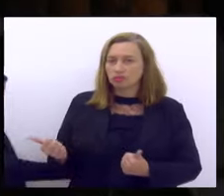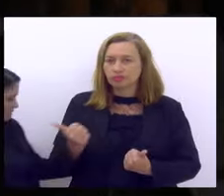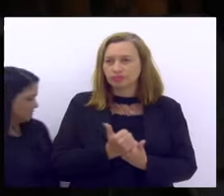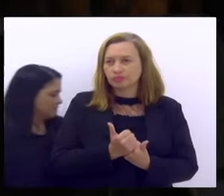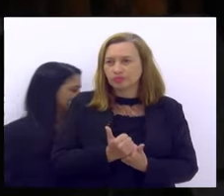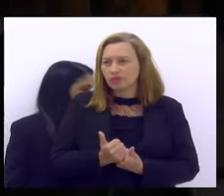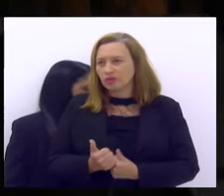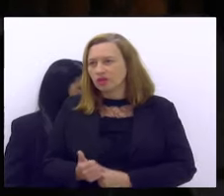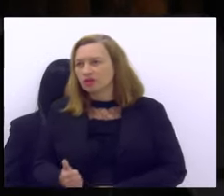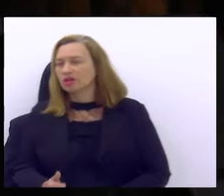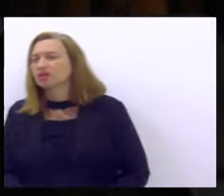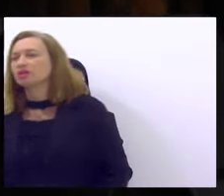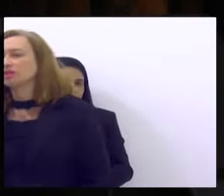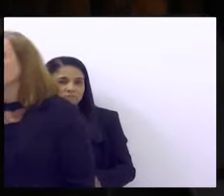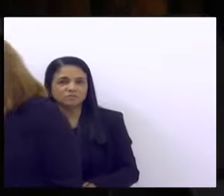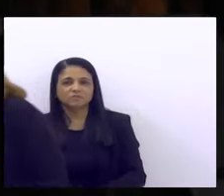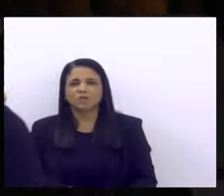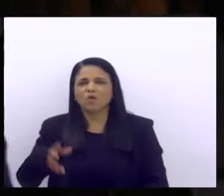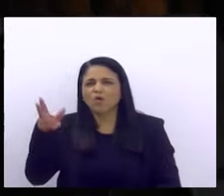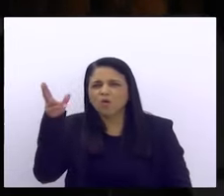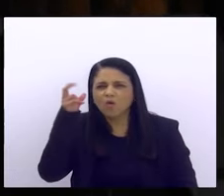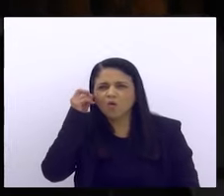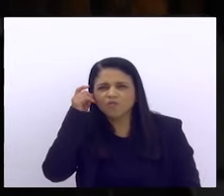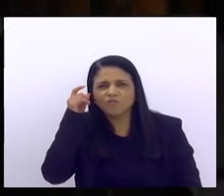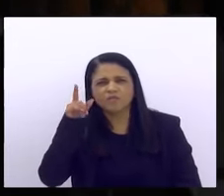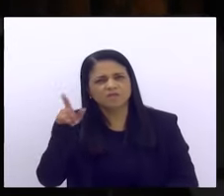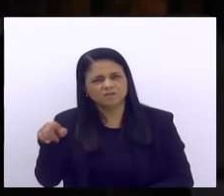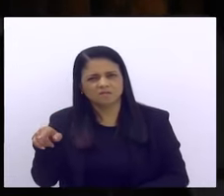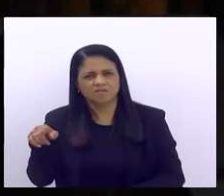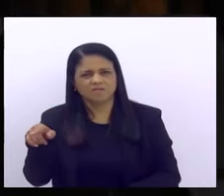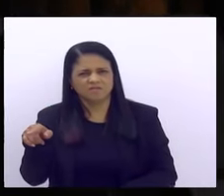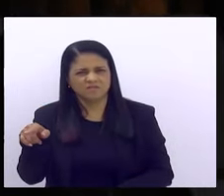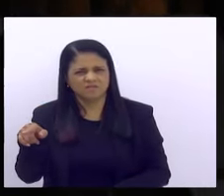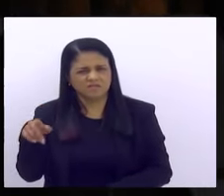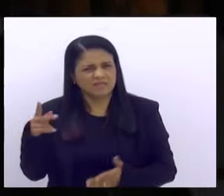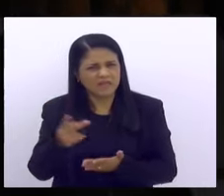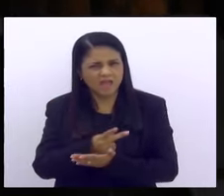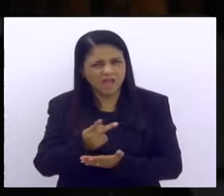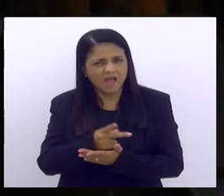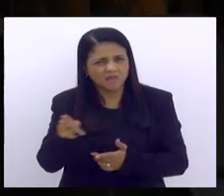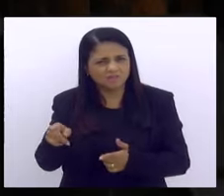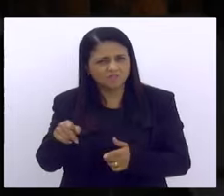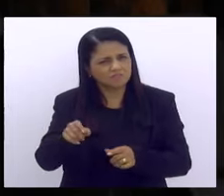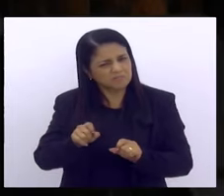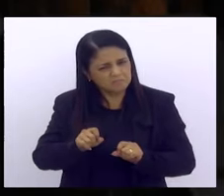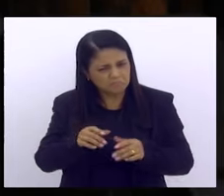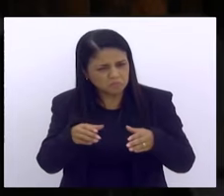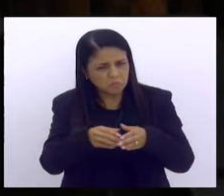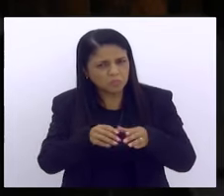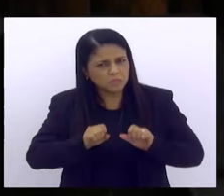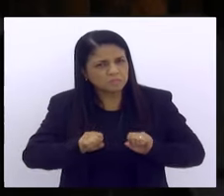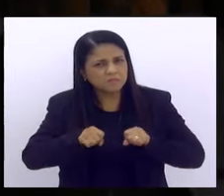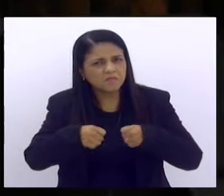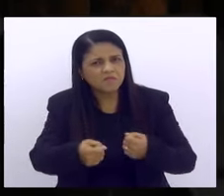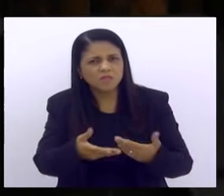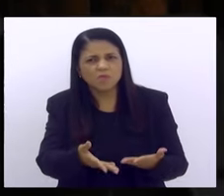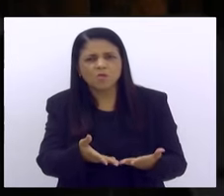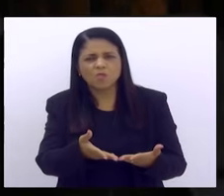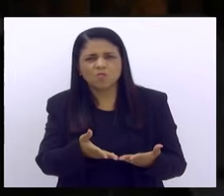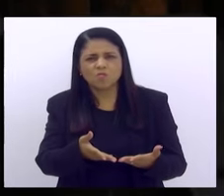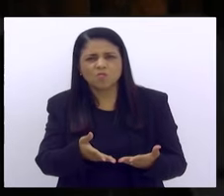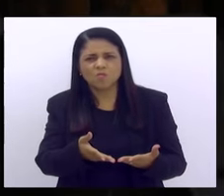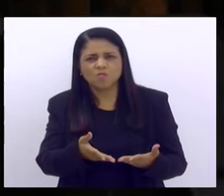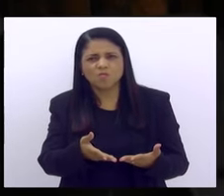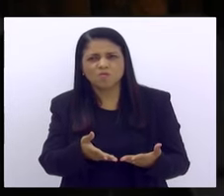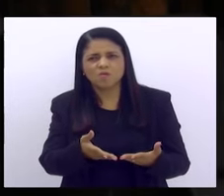versão desses parlamentares que sempre defenderam a tropa, mas que aqui eu falo sem nenhum problema, iniciei a minha fala fazendo